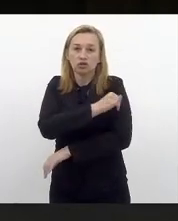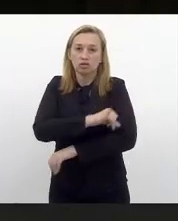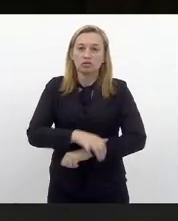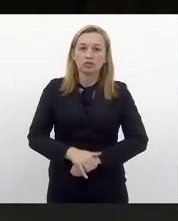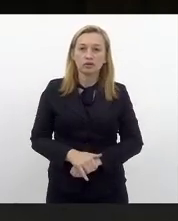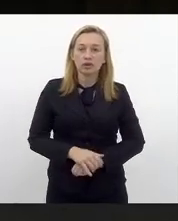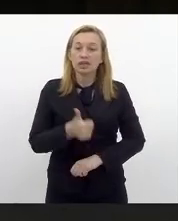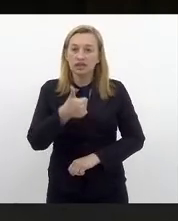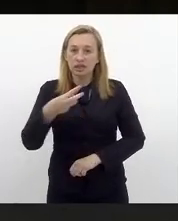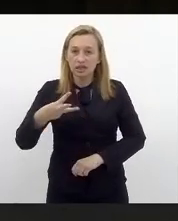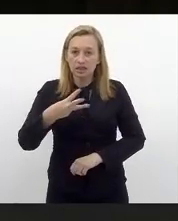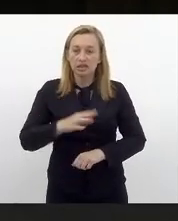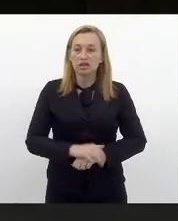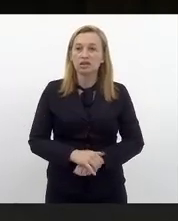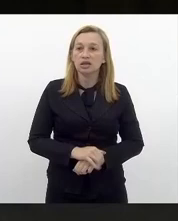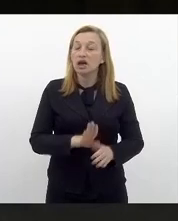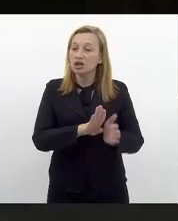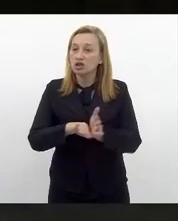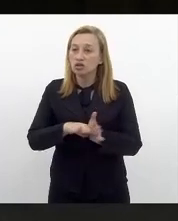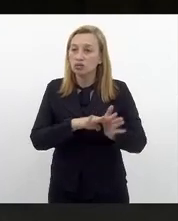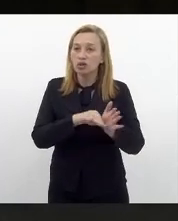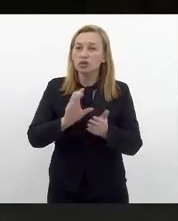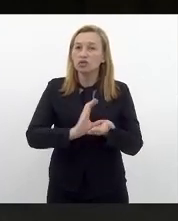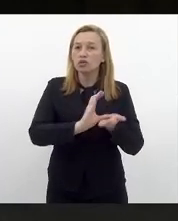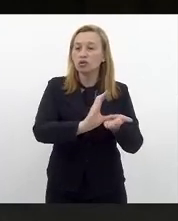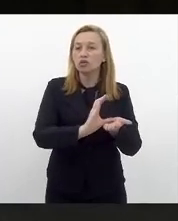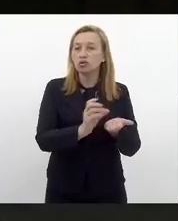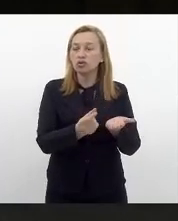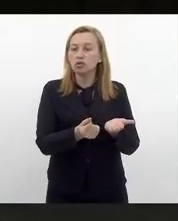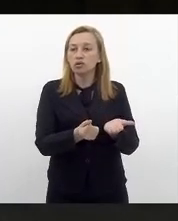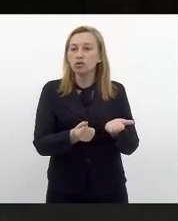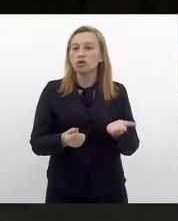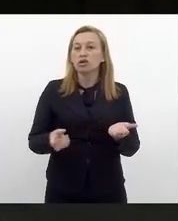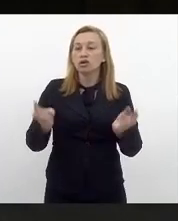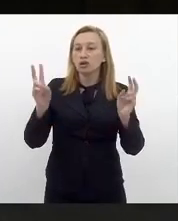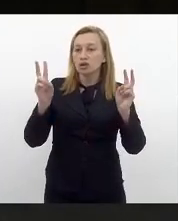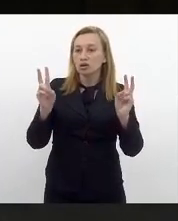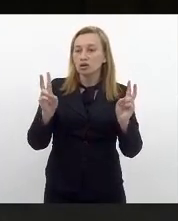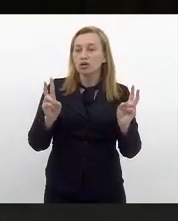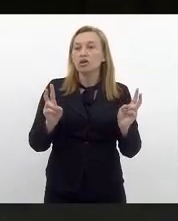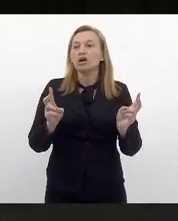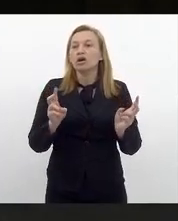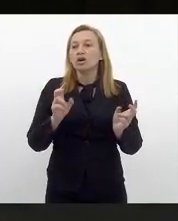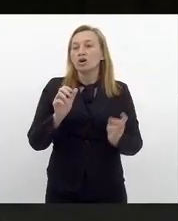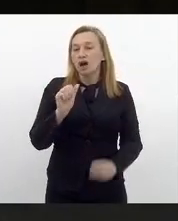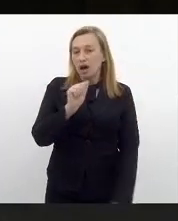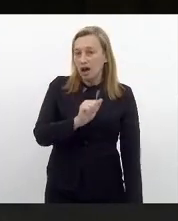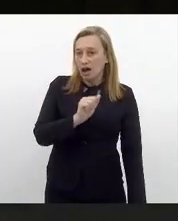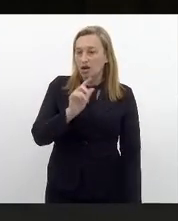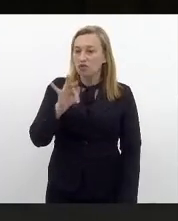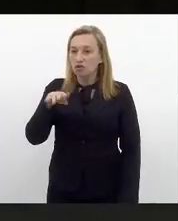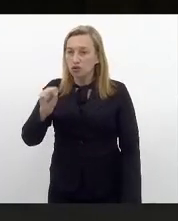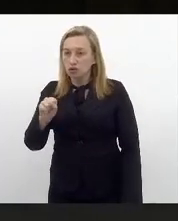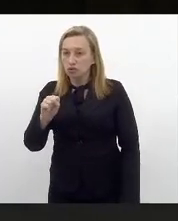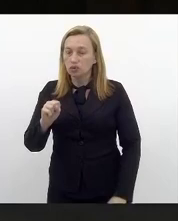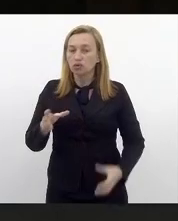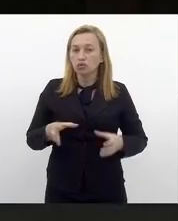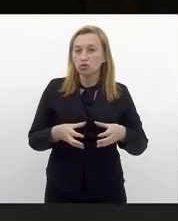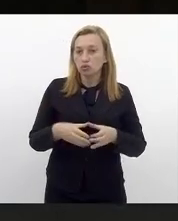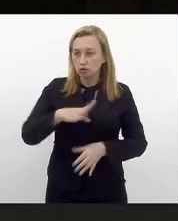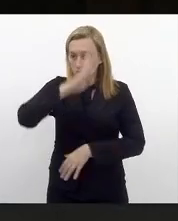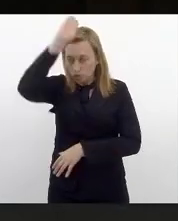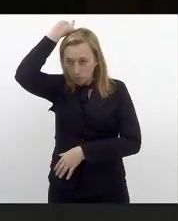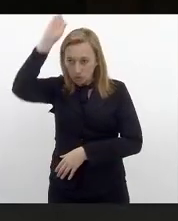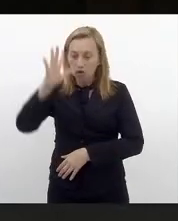Janeiro 13 as despesas com recursos oriundos dos seguintes fundos a fundo especial do Corpo de